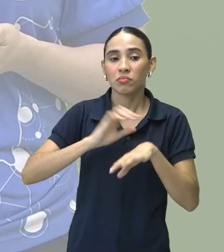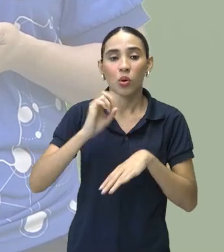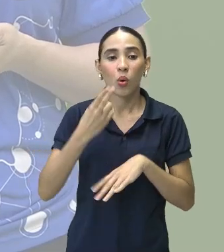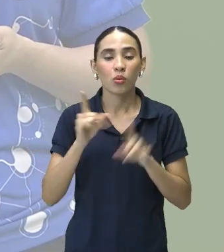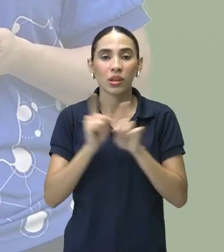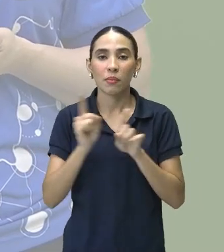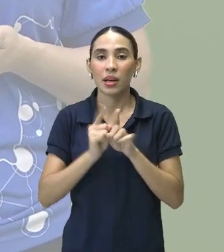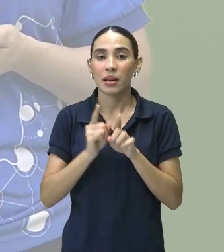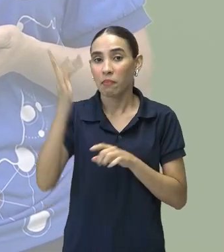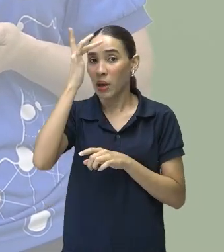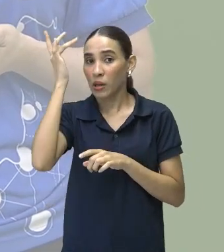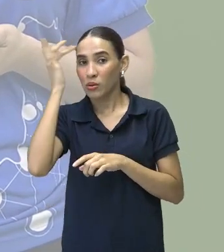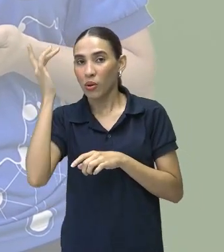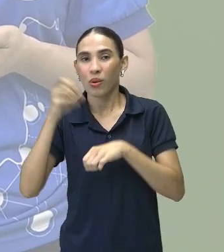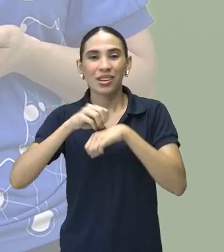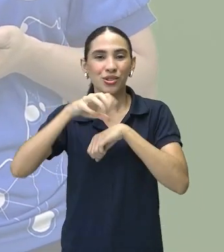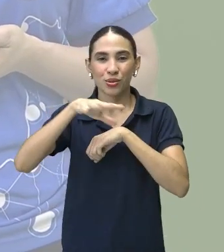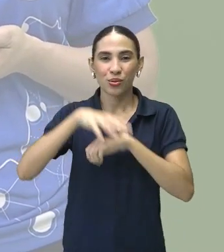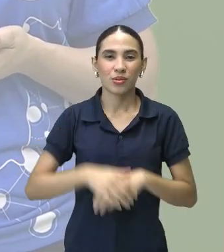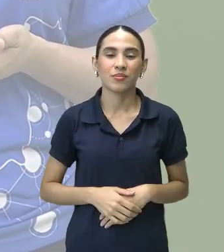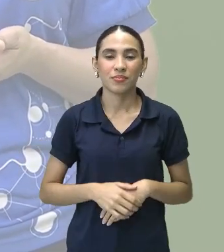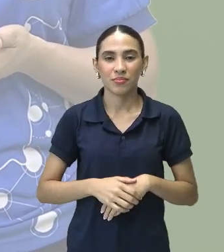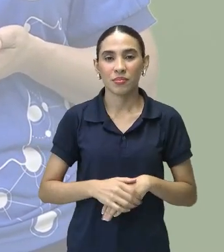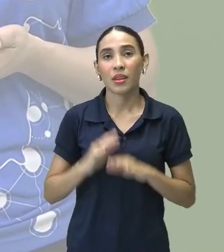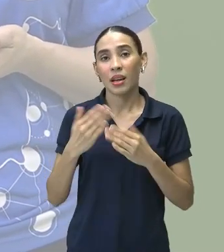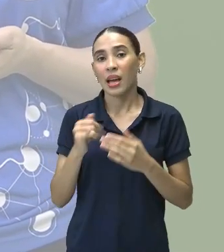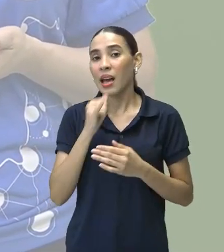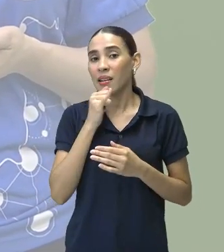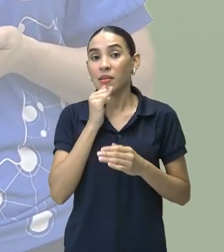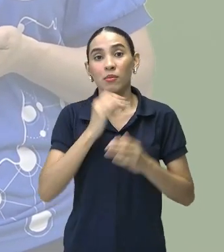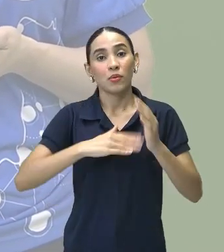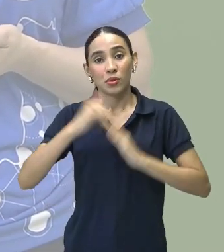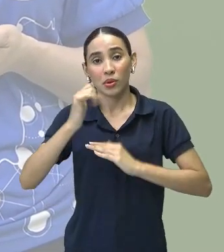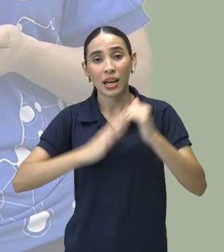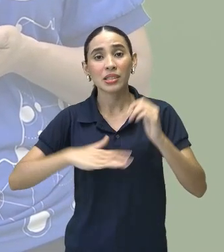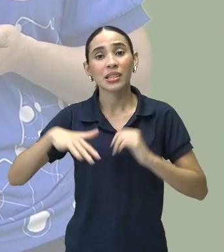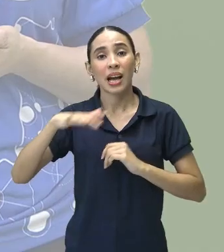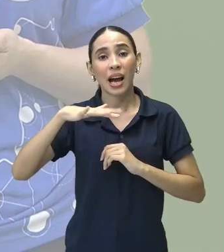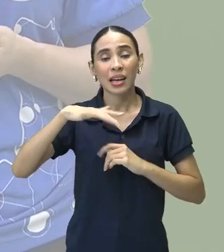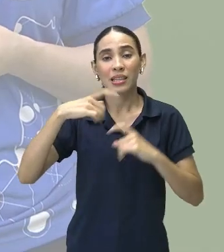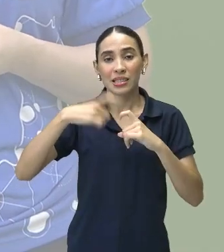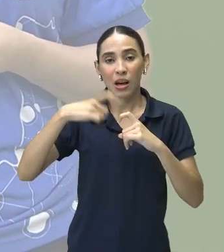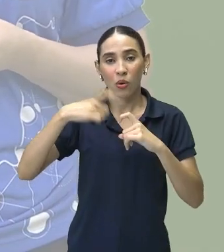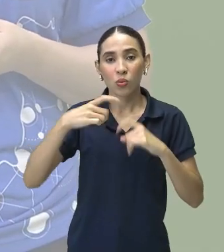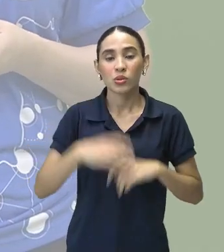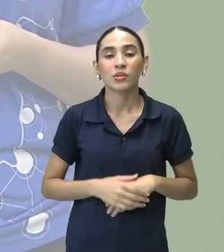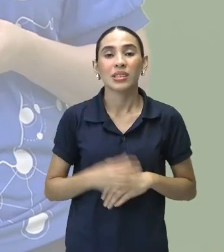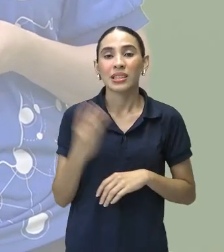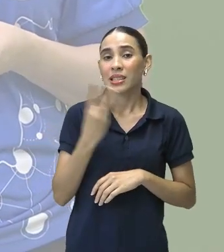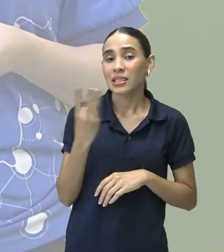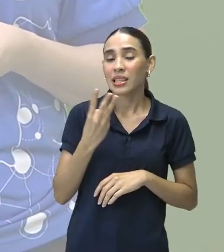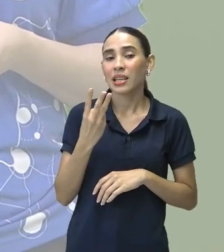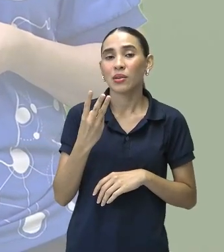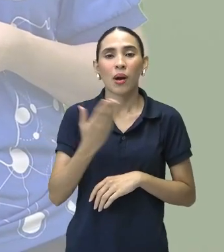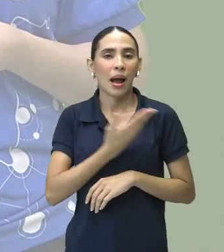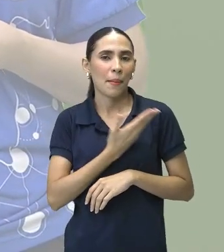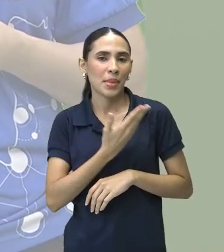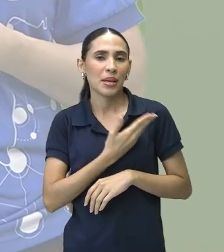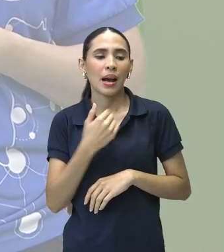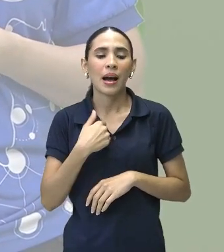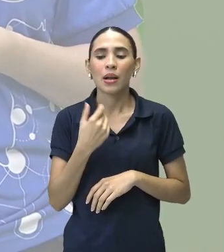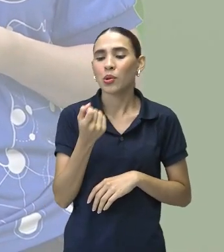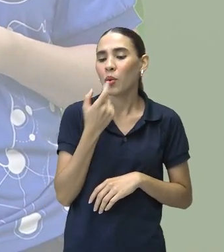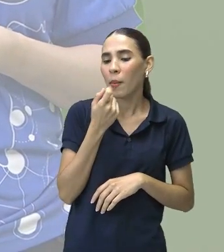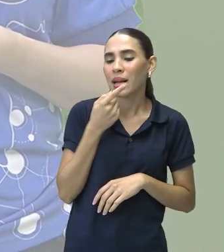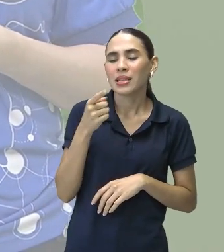ou por indicação de terceiros, né, que não sejam os profissionais da saúde. Terceiros é vizinho, é amigo. Eu tomei isso